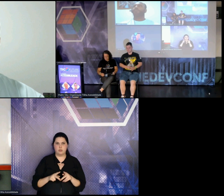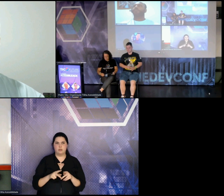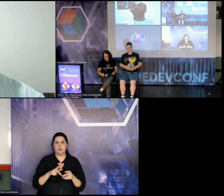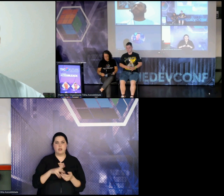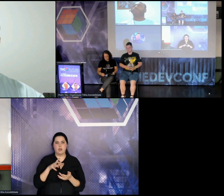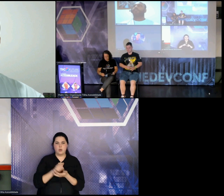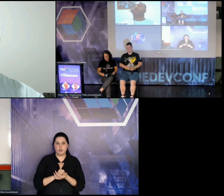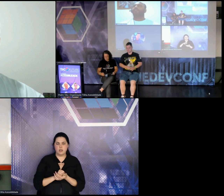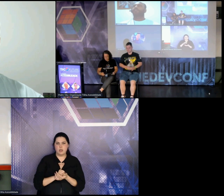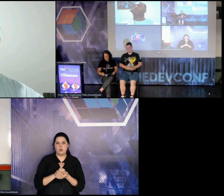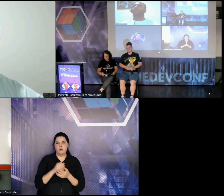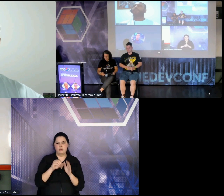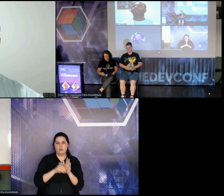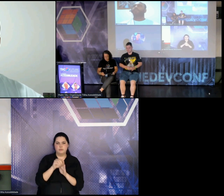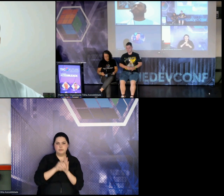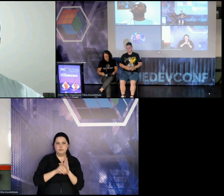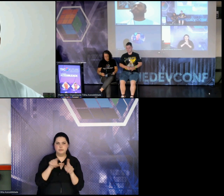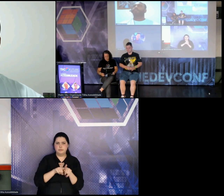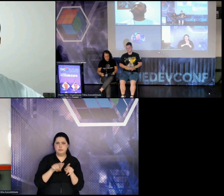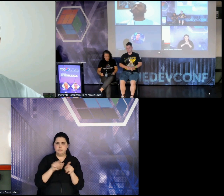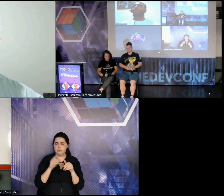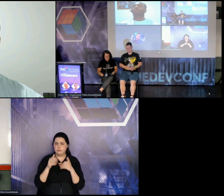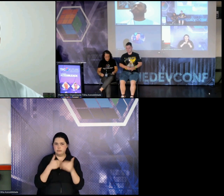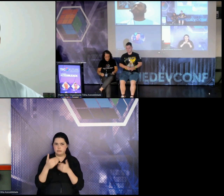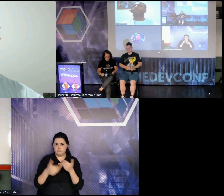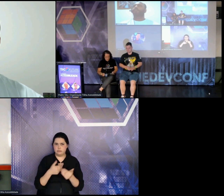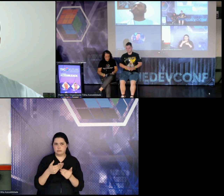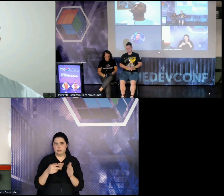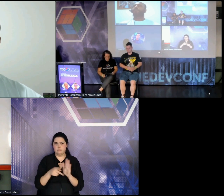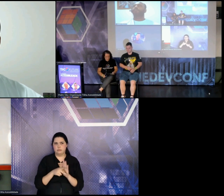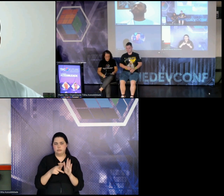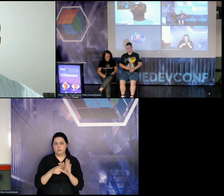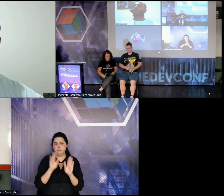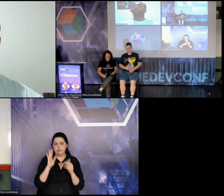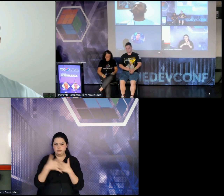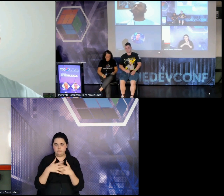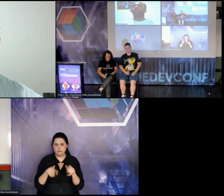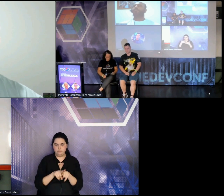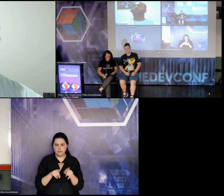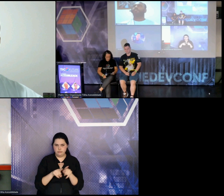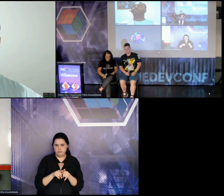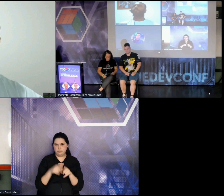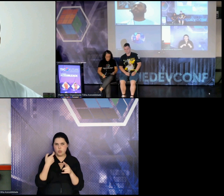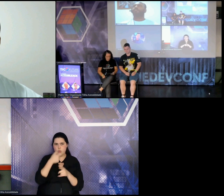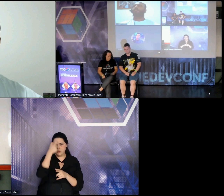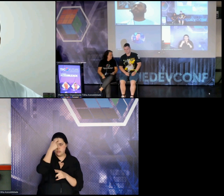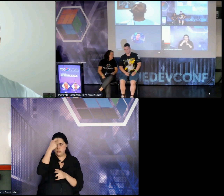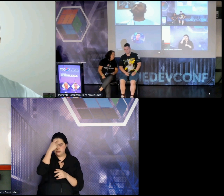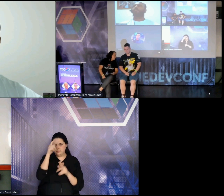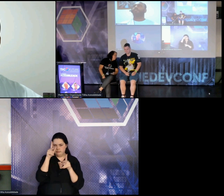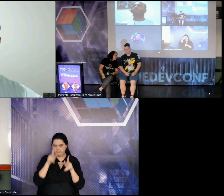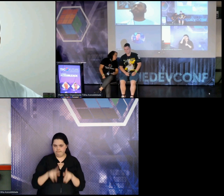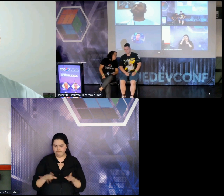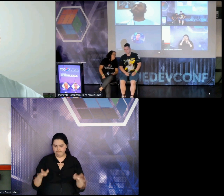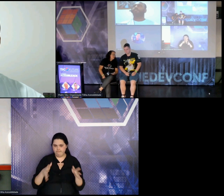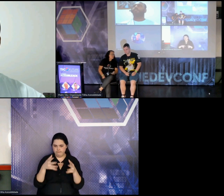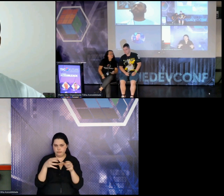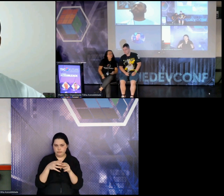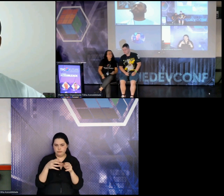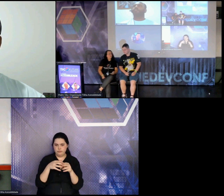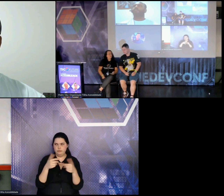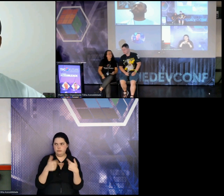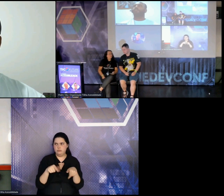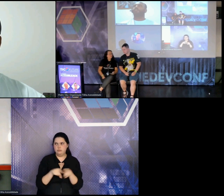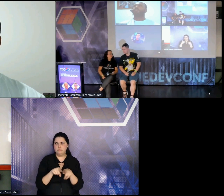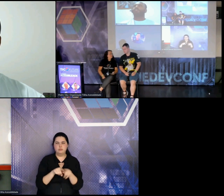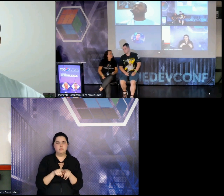orçamento, começamos a desenvolver o próprio framework mesmo, conscientização das pessoas, né, do time, e também